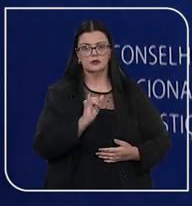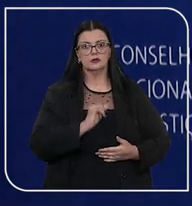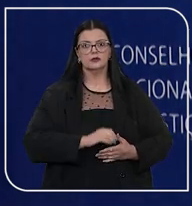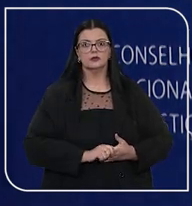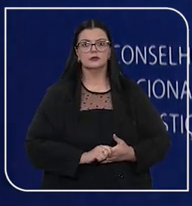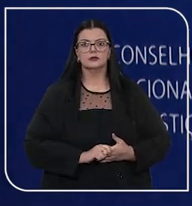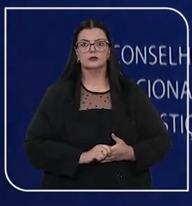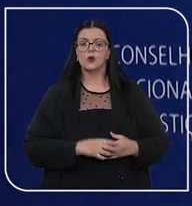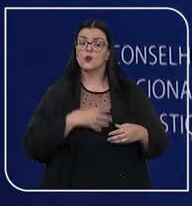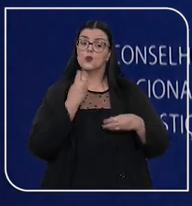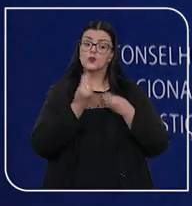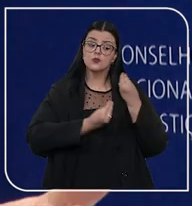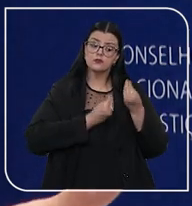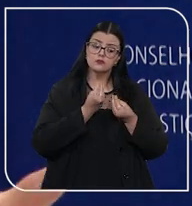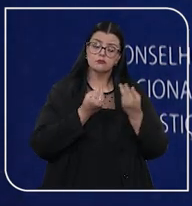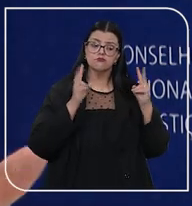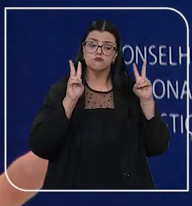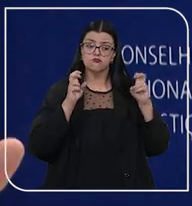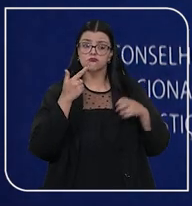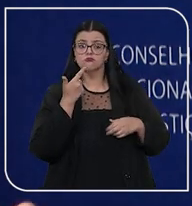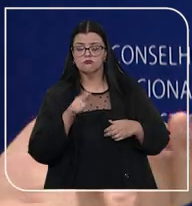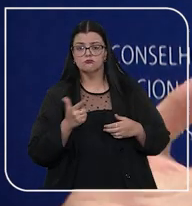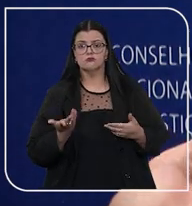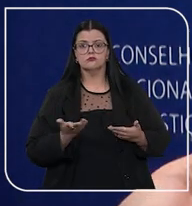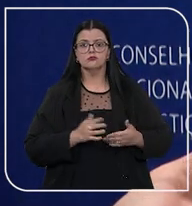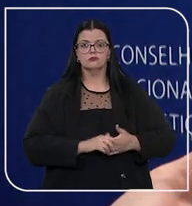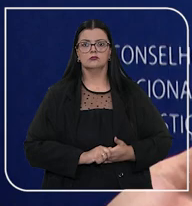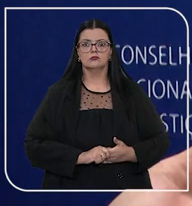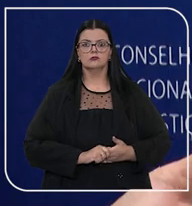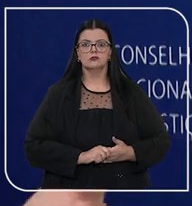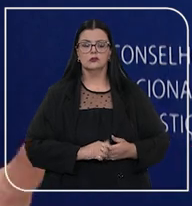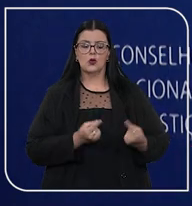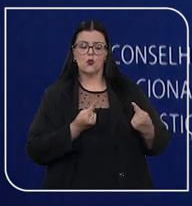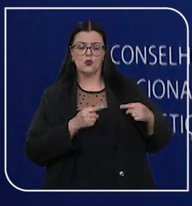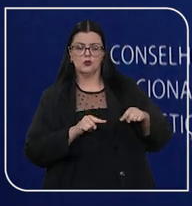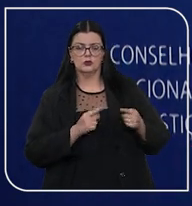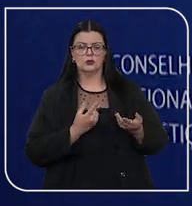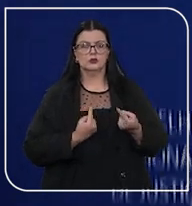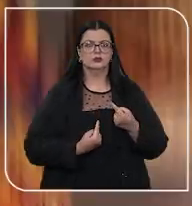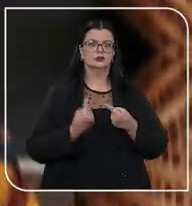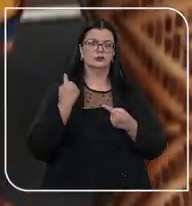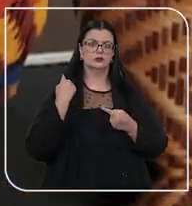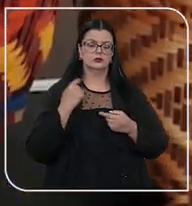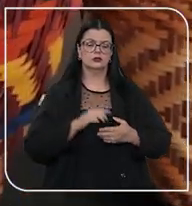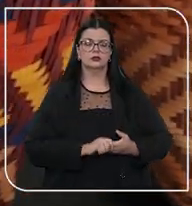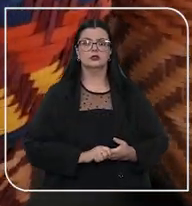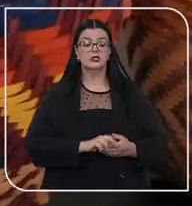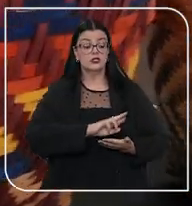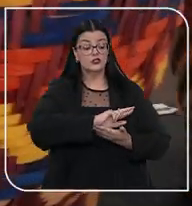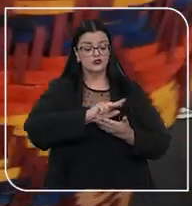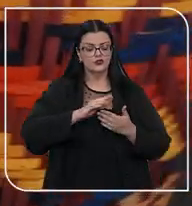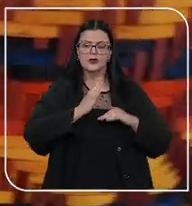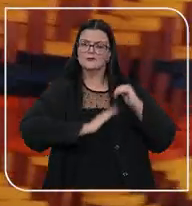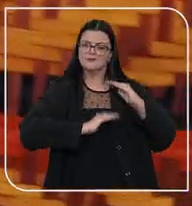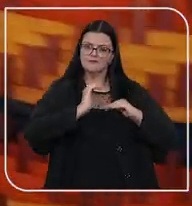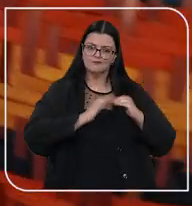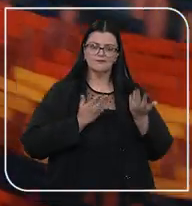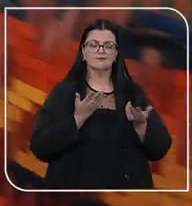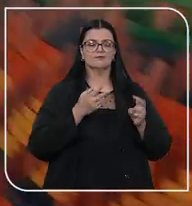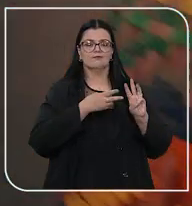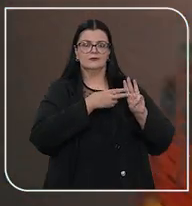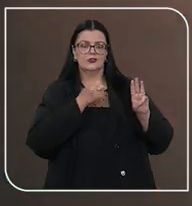determina, por uma questão, de novo, de uma contradição de origem. E essa diferença entre os modos de